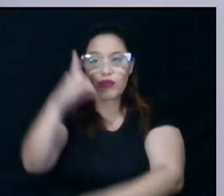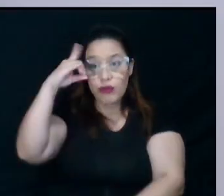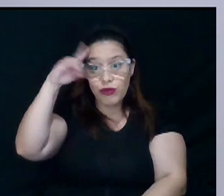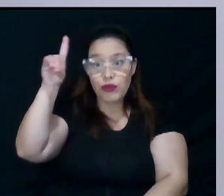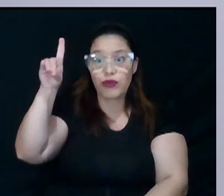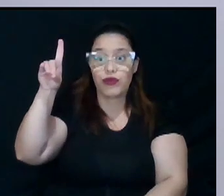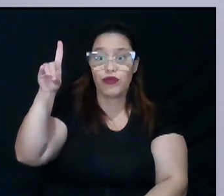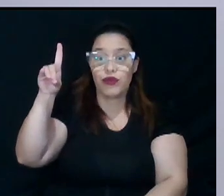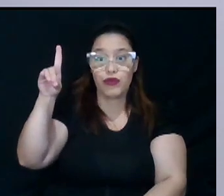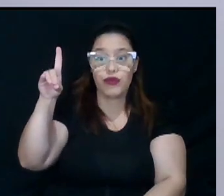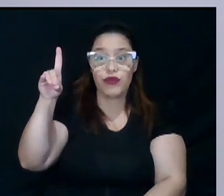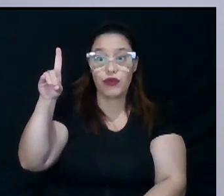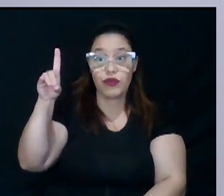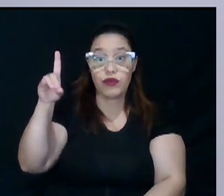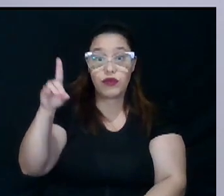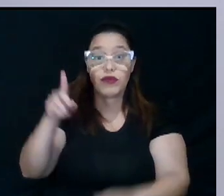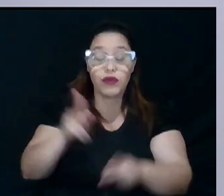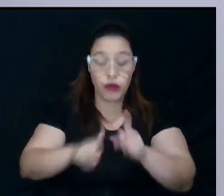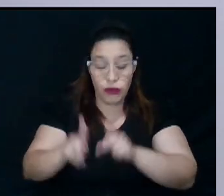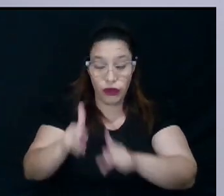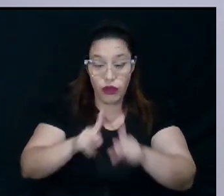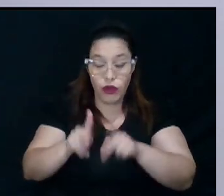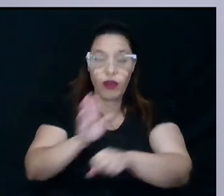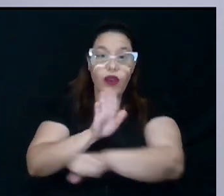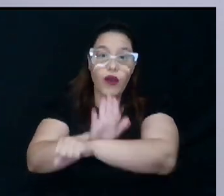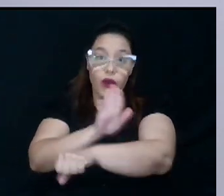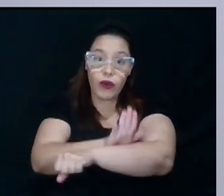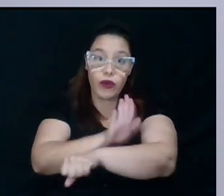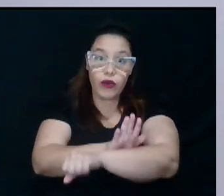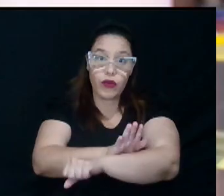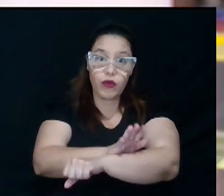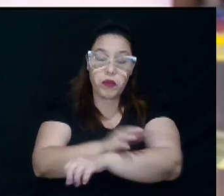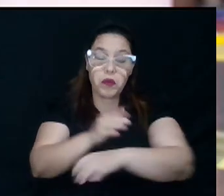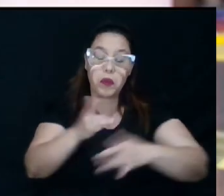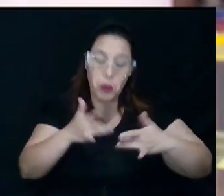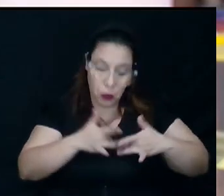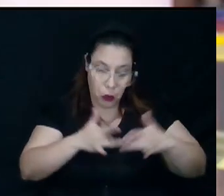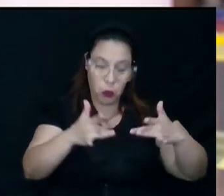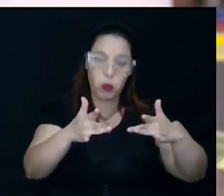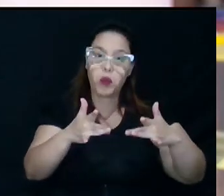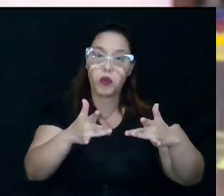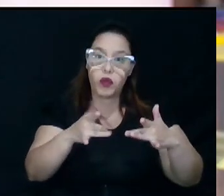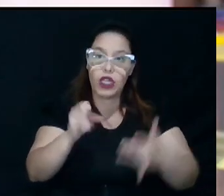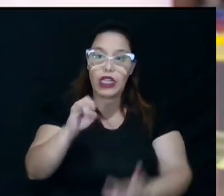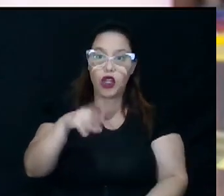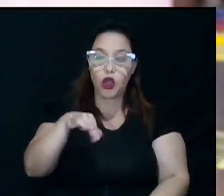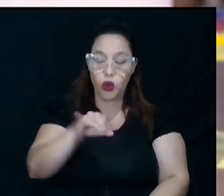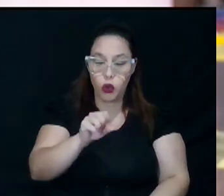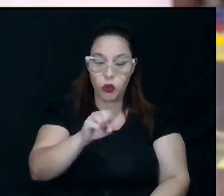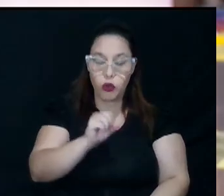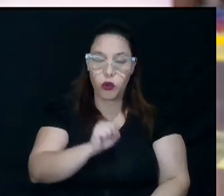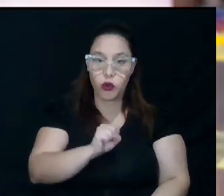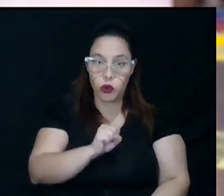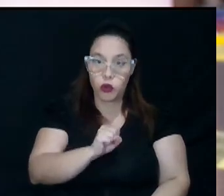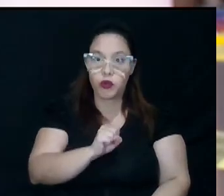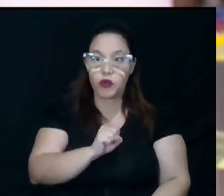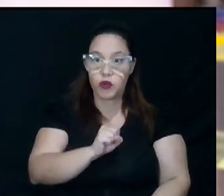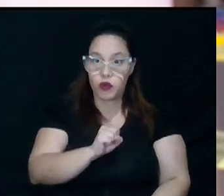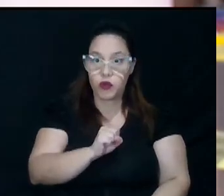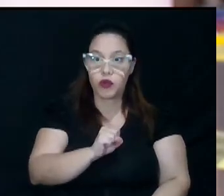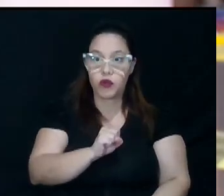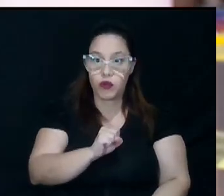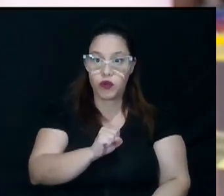ainda pode ajudar a maternidade com a doação de insumos. Temos várias doações de itens para os